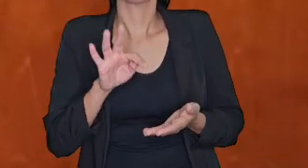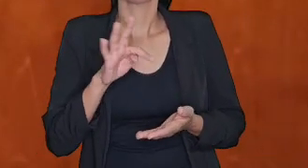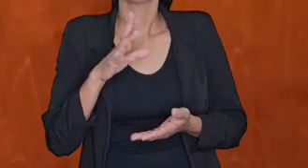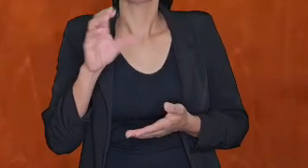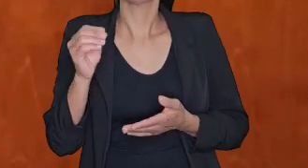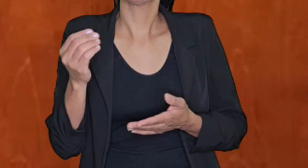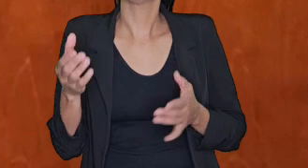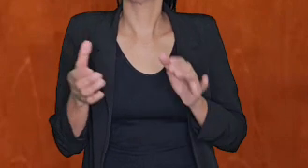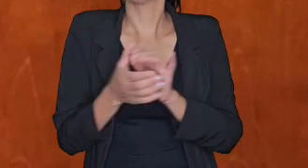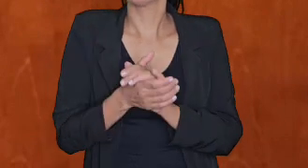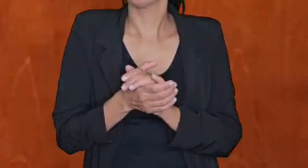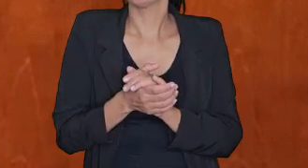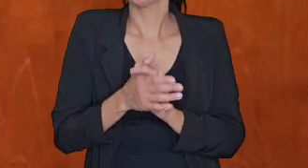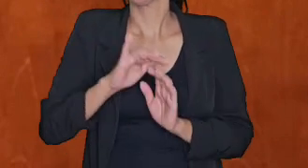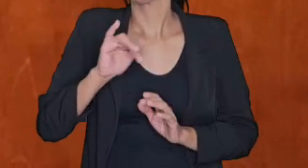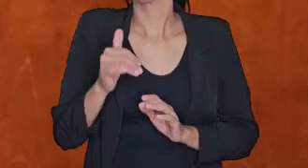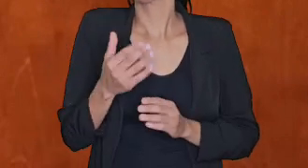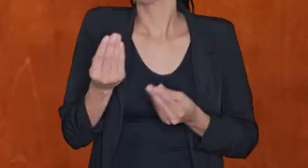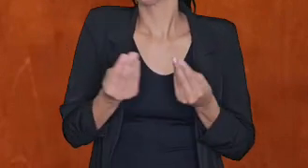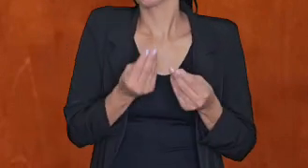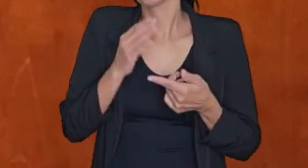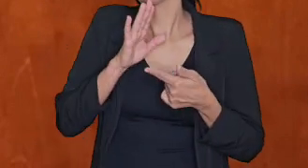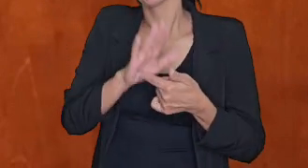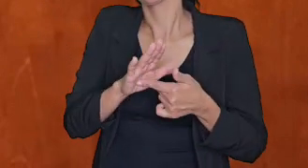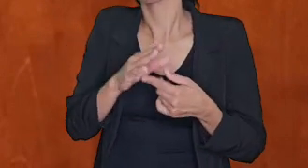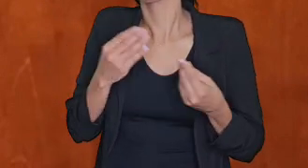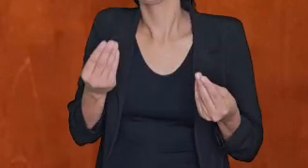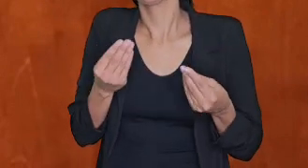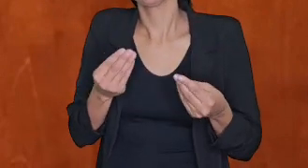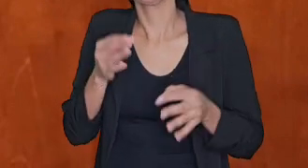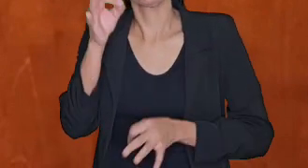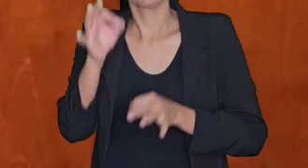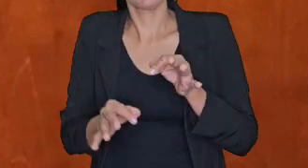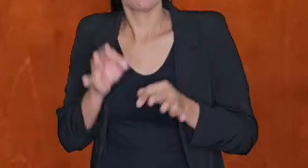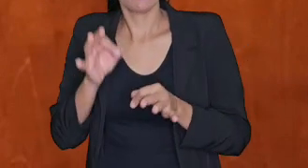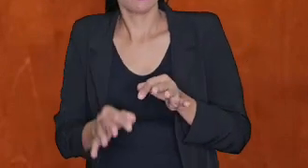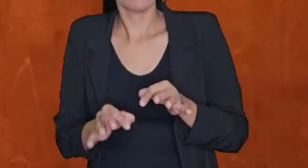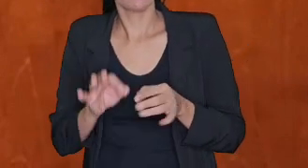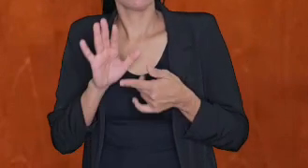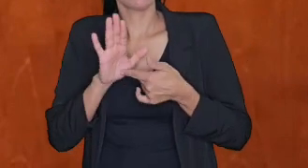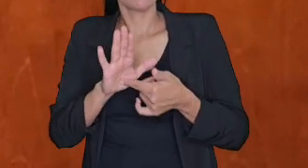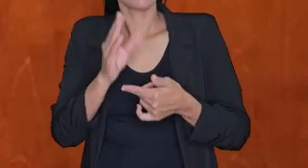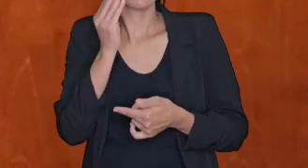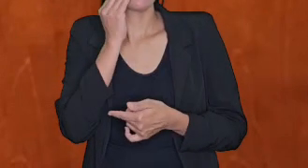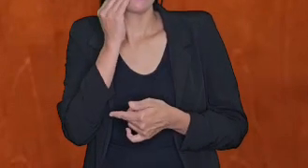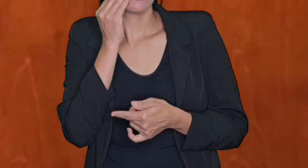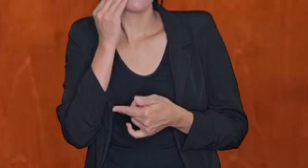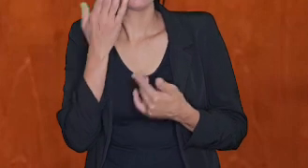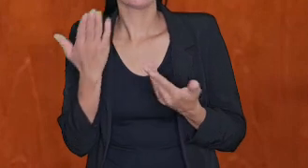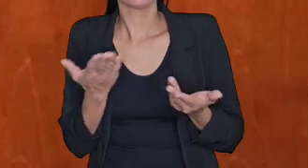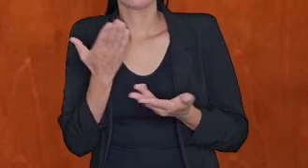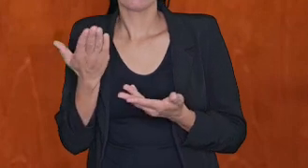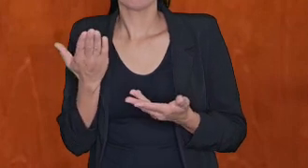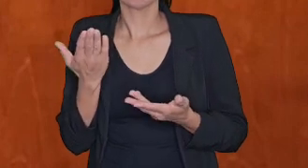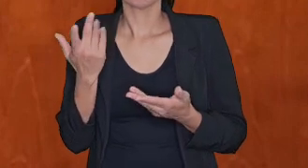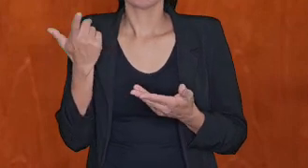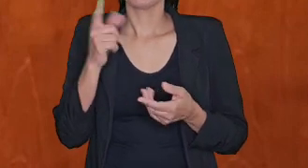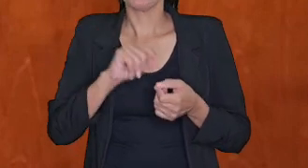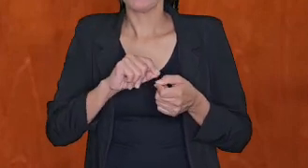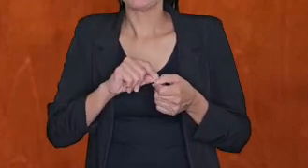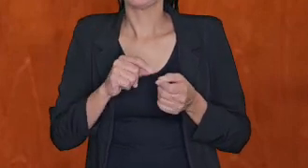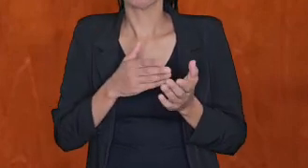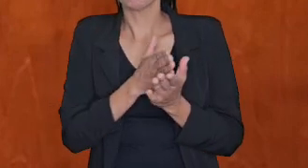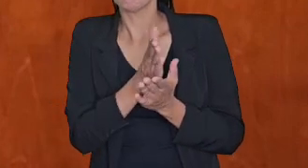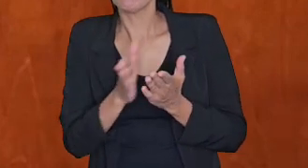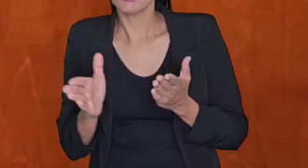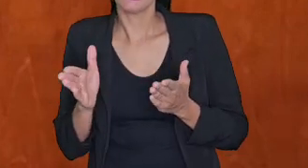à cláusula do pacto antinupcial, que só mostra a tentativa